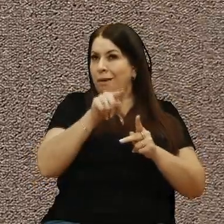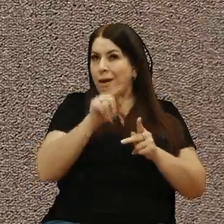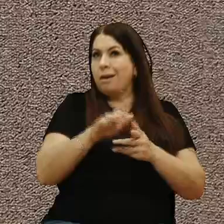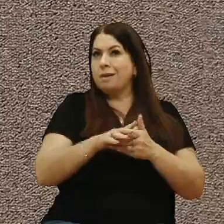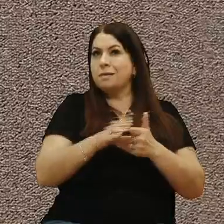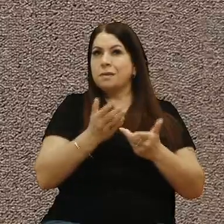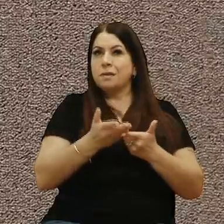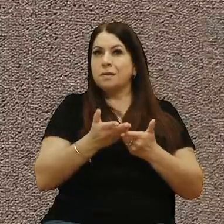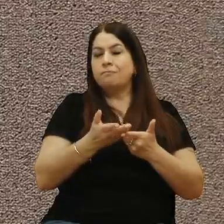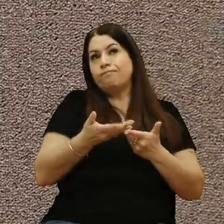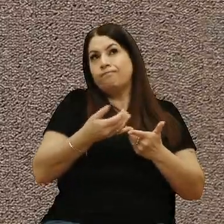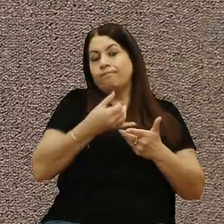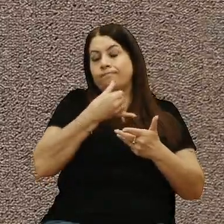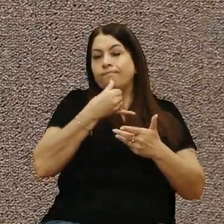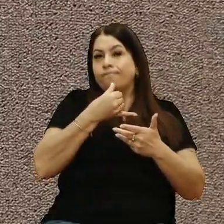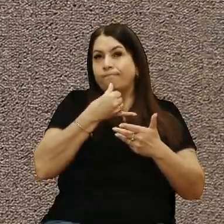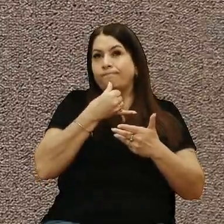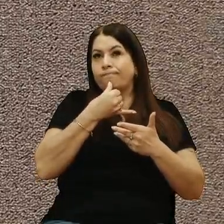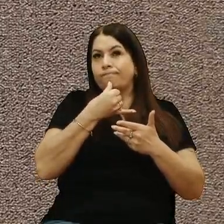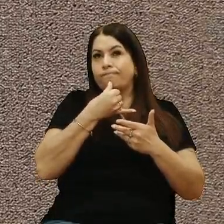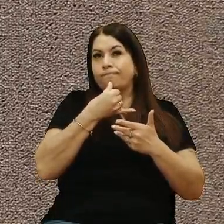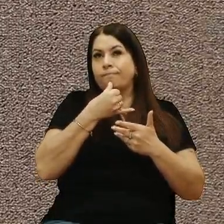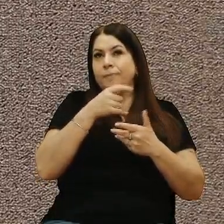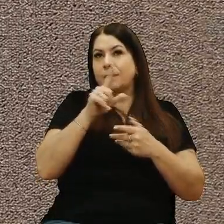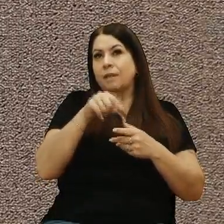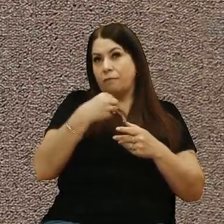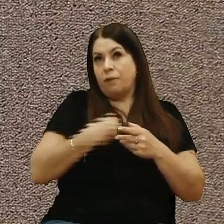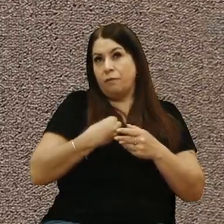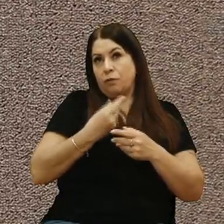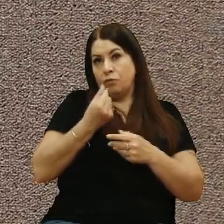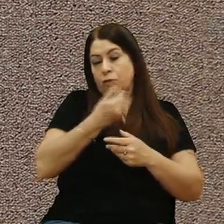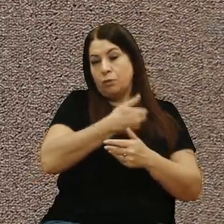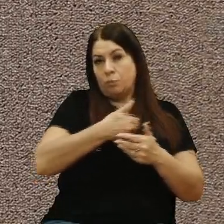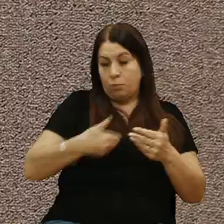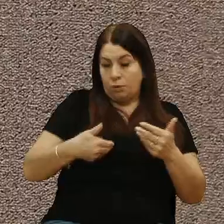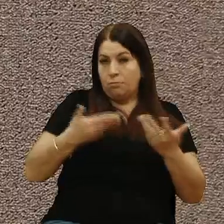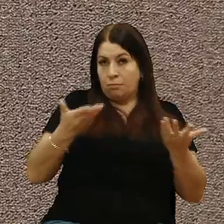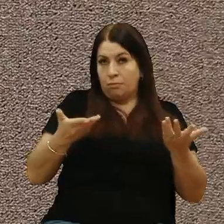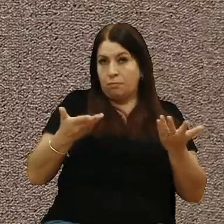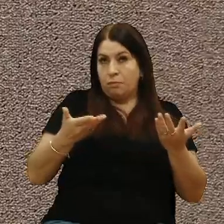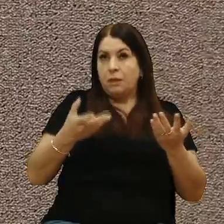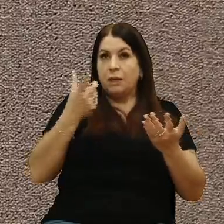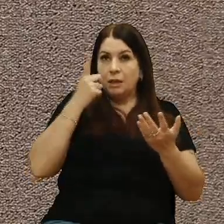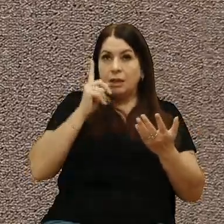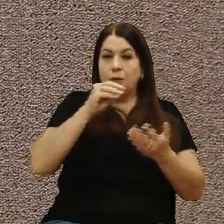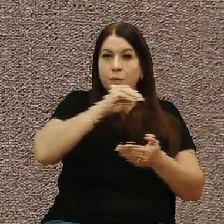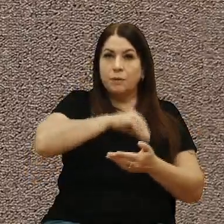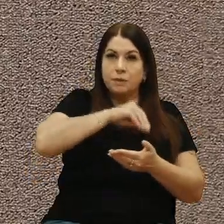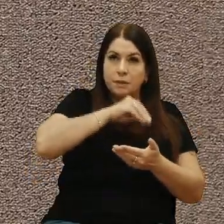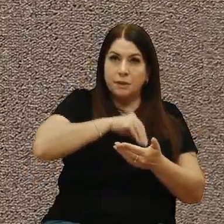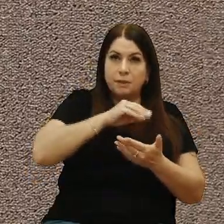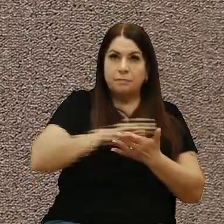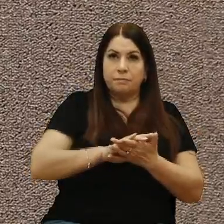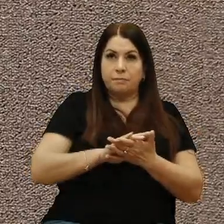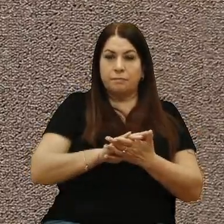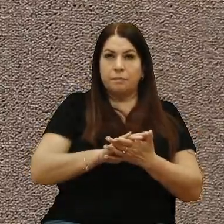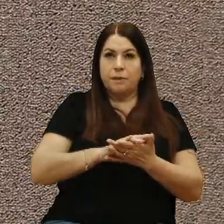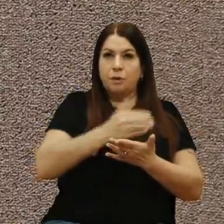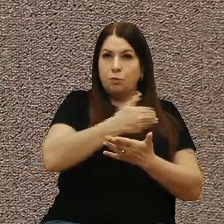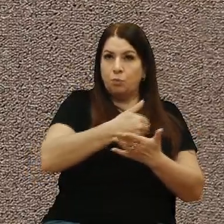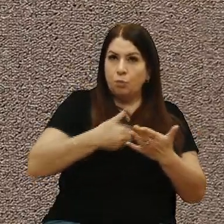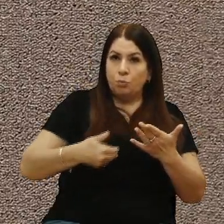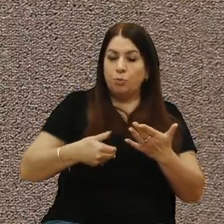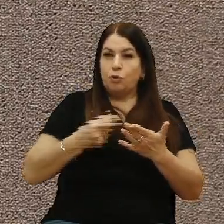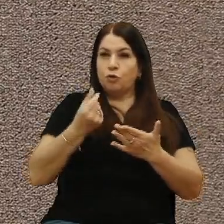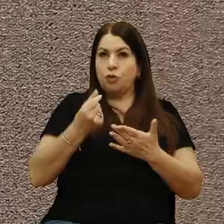que, infelizmente, vive de dinheiro público. Que, infelizmente, recebe salário público,